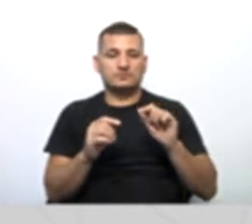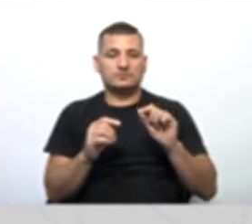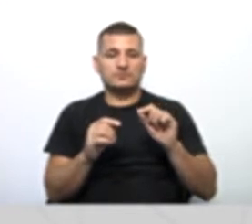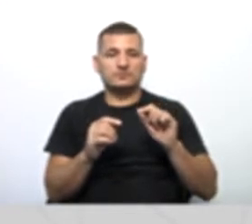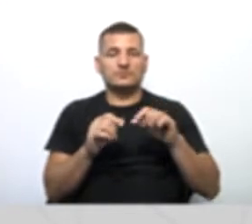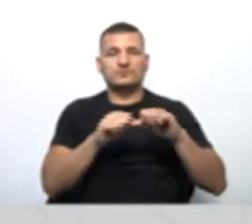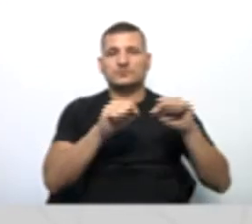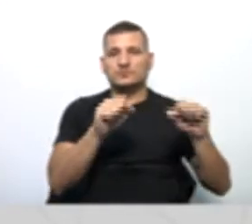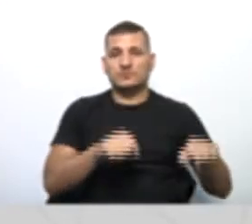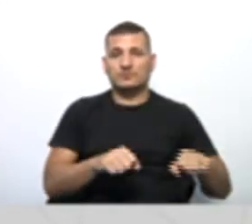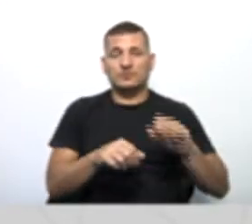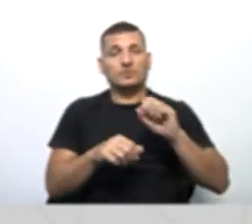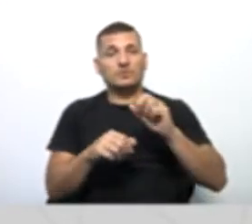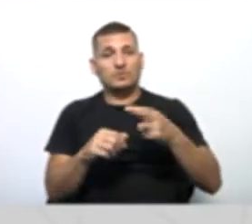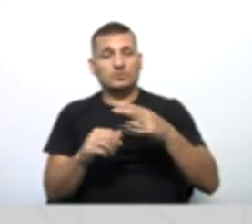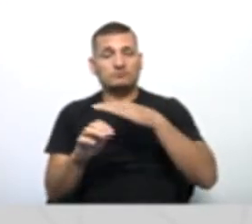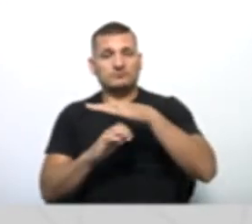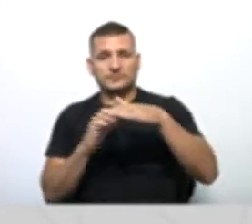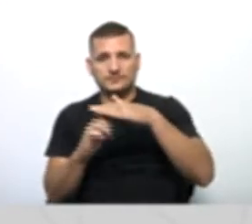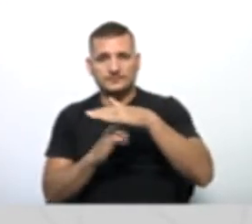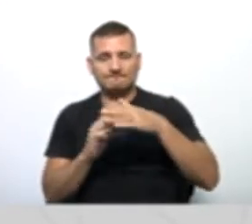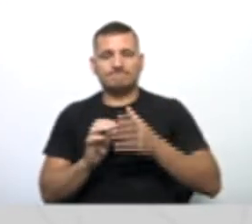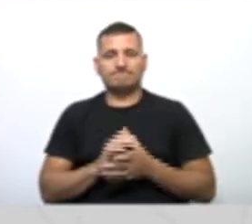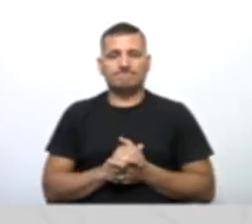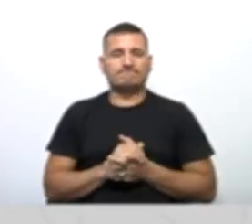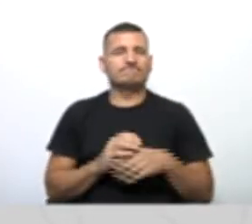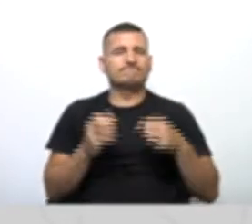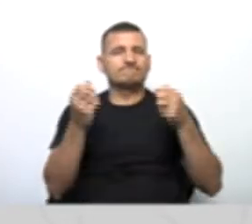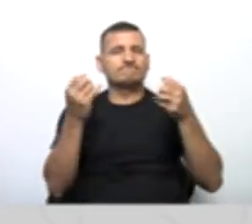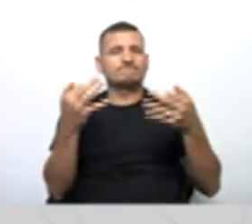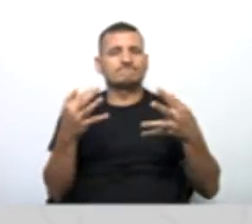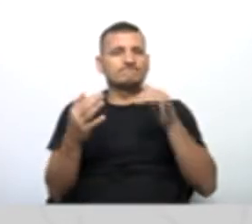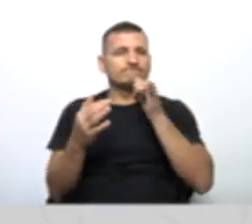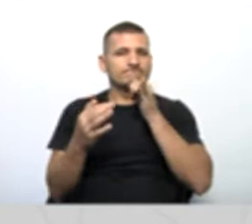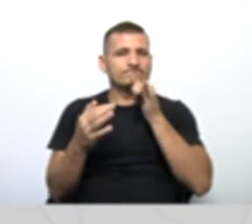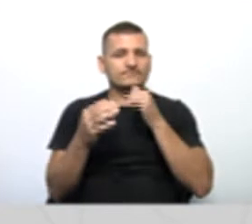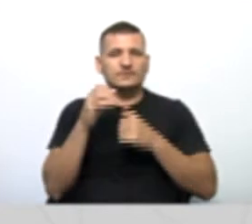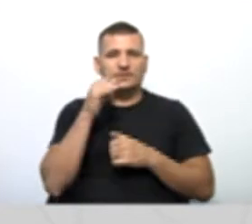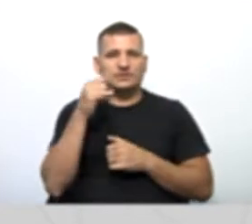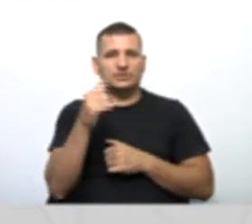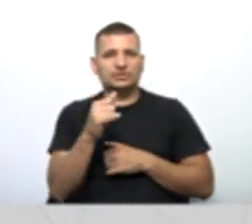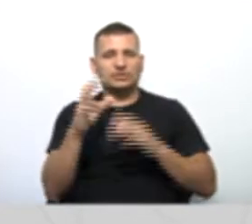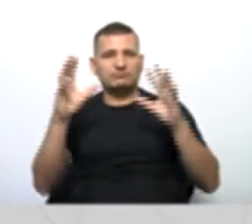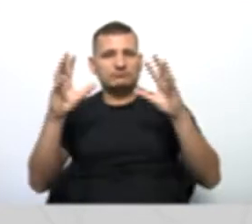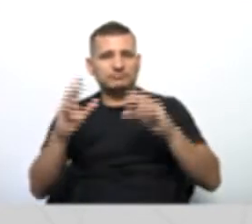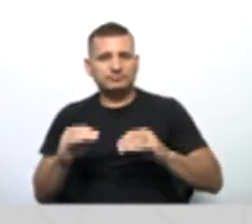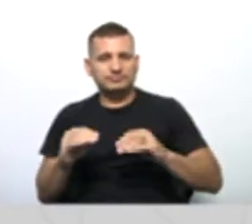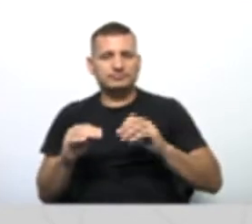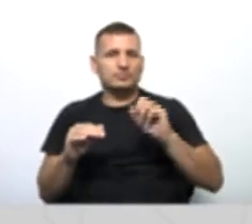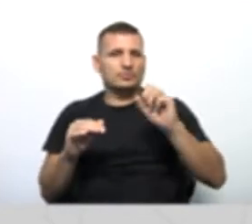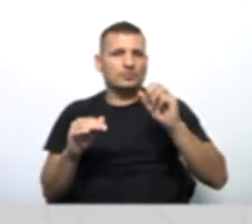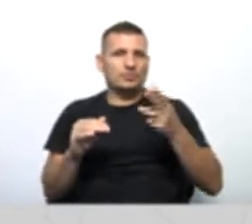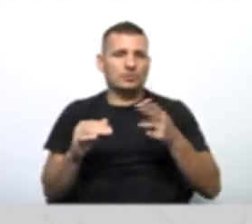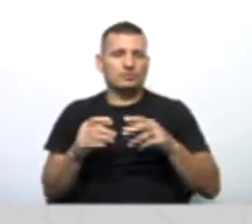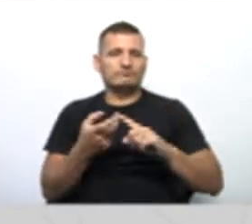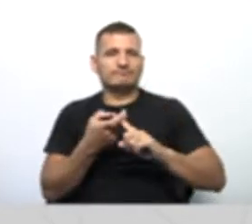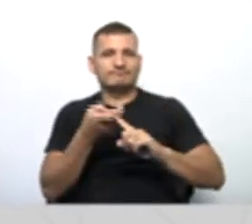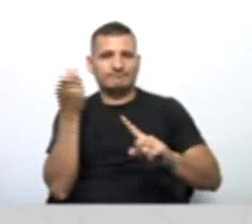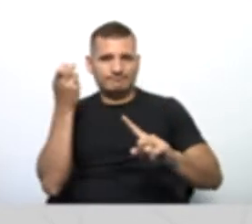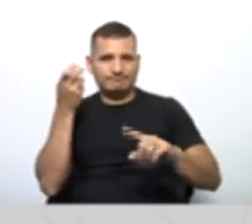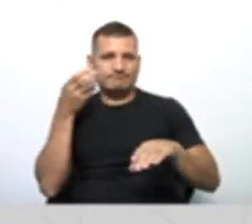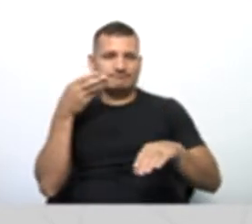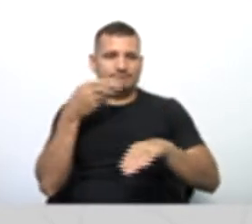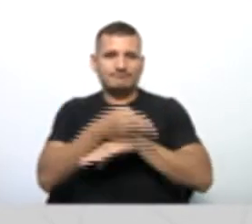ou uma organização. Quando a gente falou o risco de ficar sem energia e o risco de ser atacado, né,